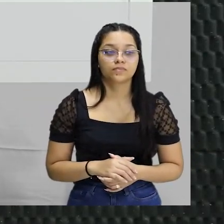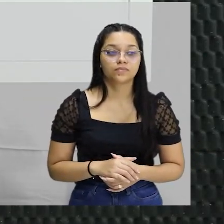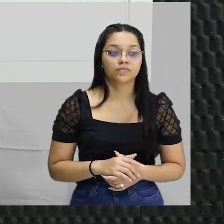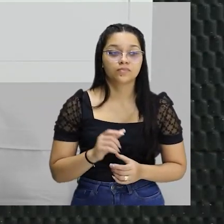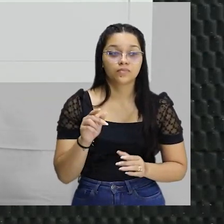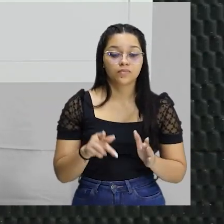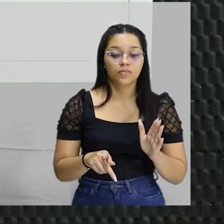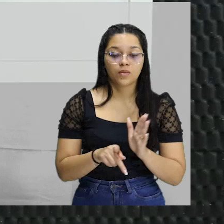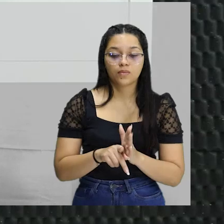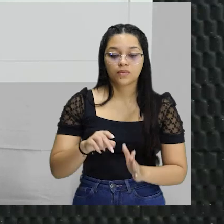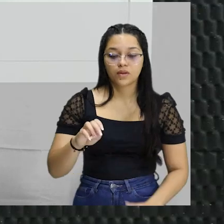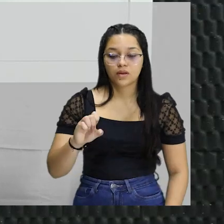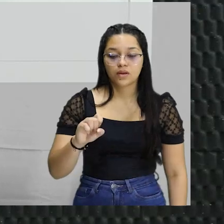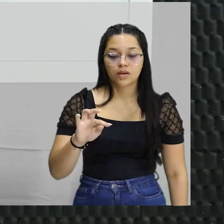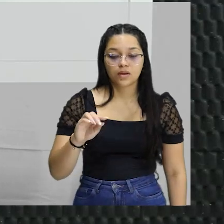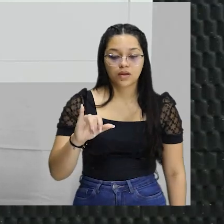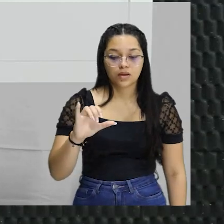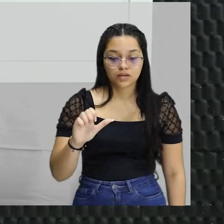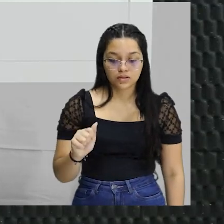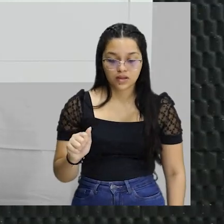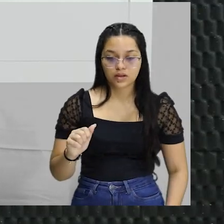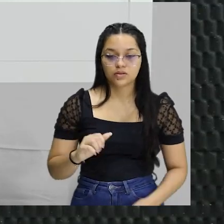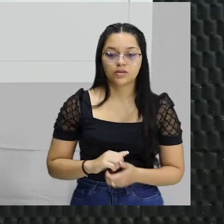Estática do corpo extenso. Então, vamos pegar aqui,